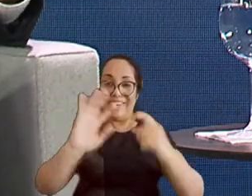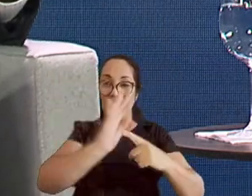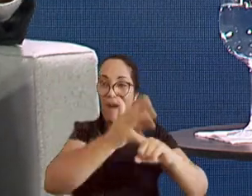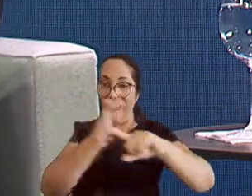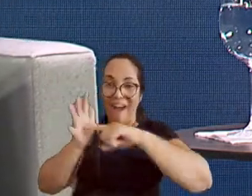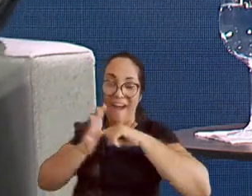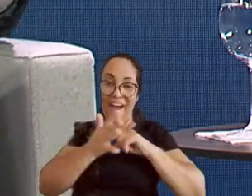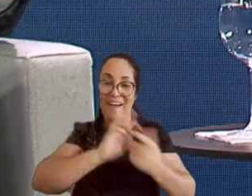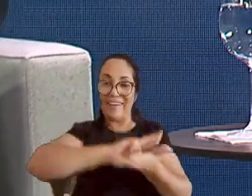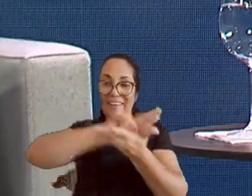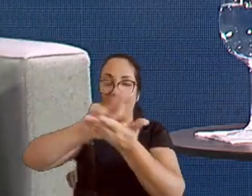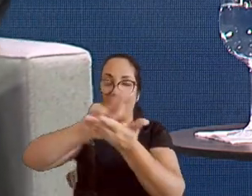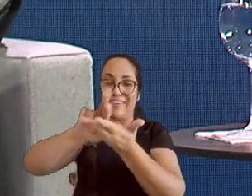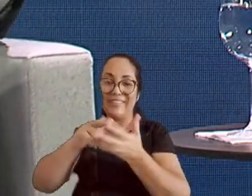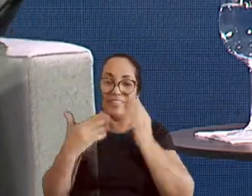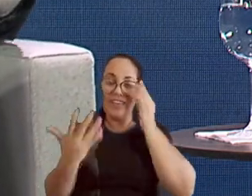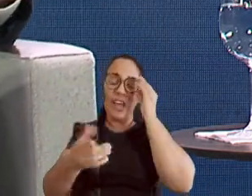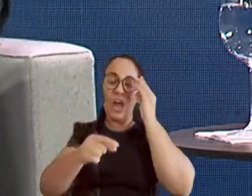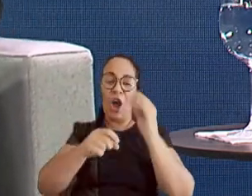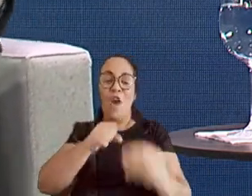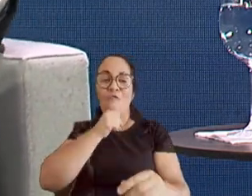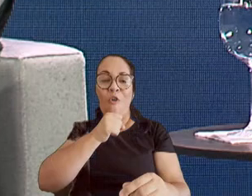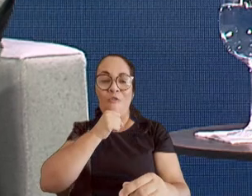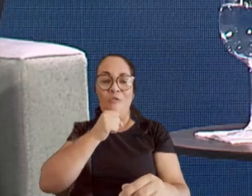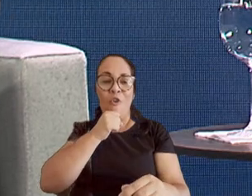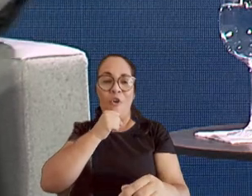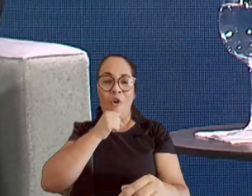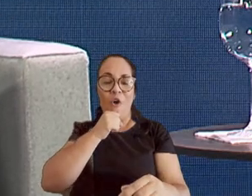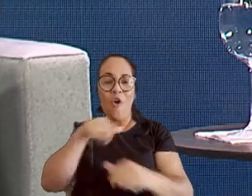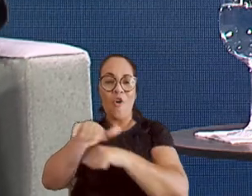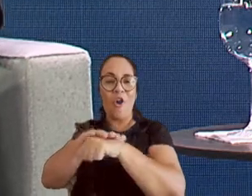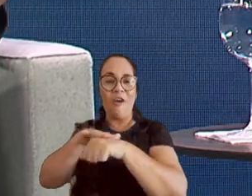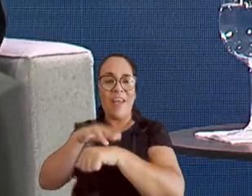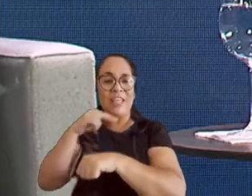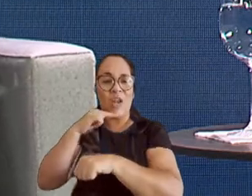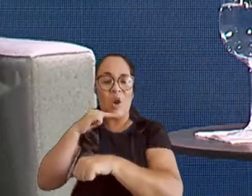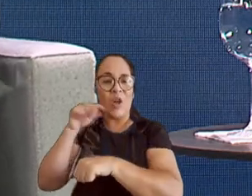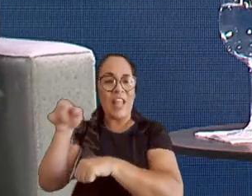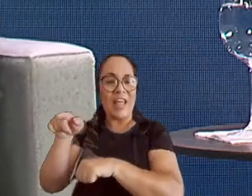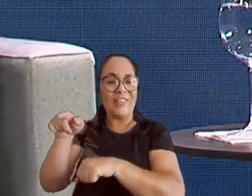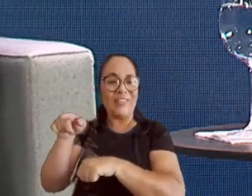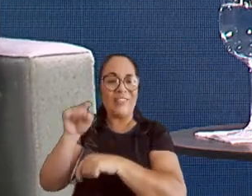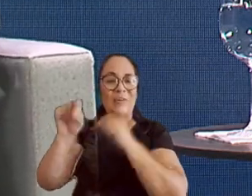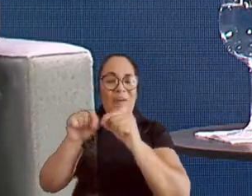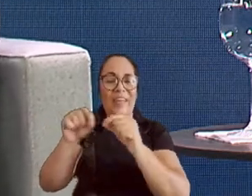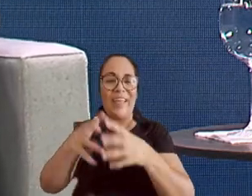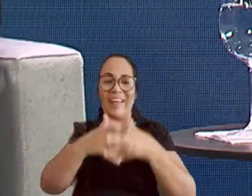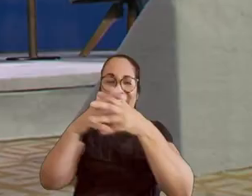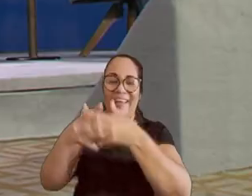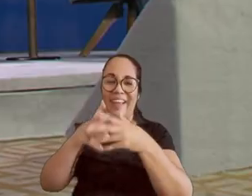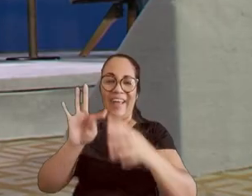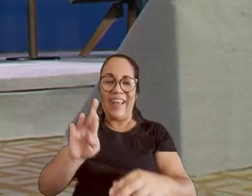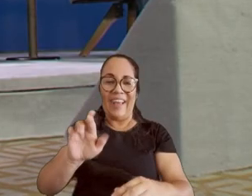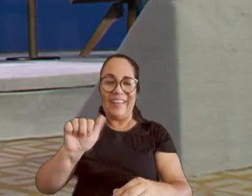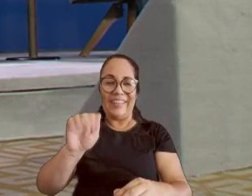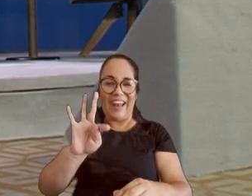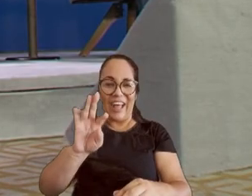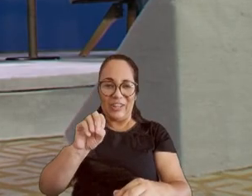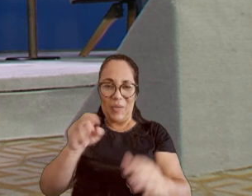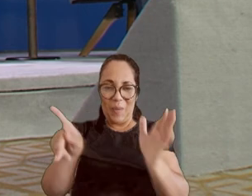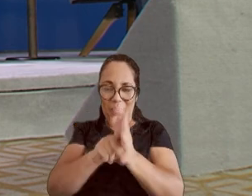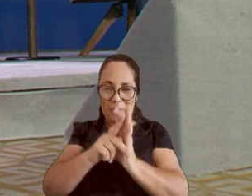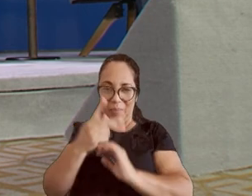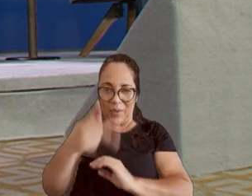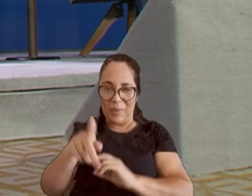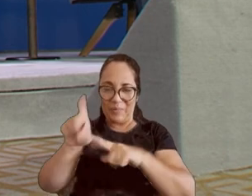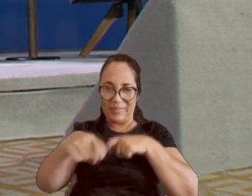projeto sobre a mesmo sobre o mesmo trator que ele usava né hoje virou quase que um videogame na mão de uma terceira geração então o